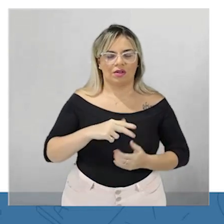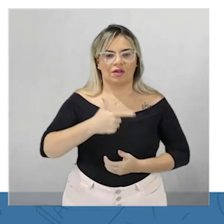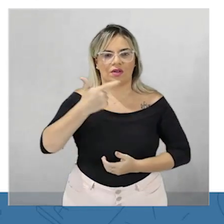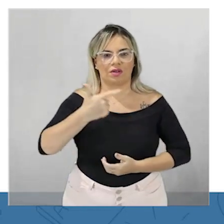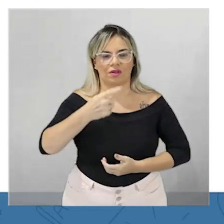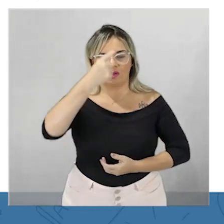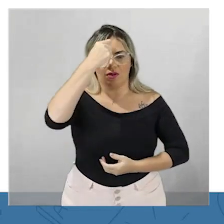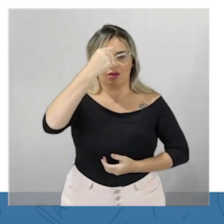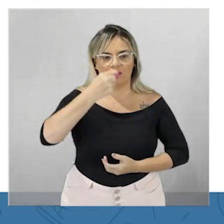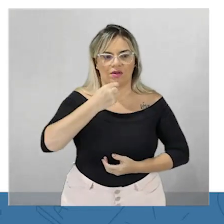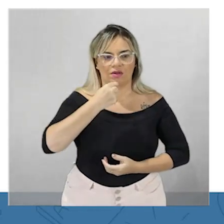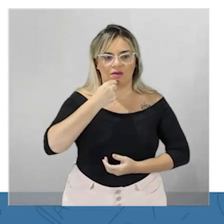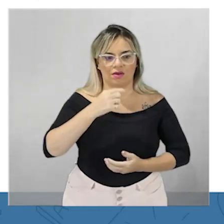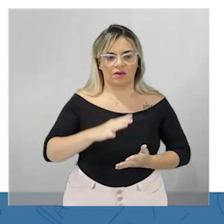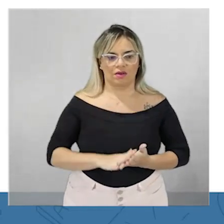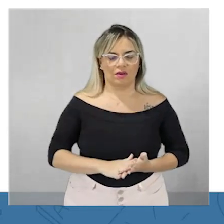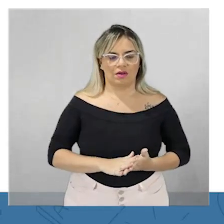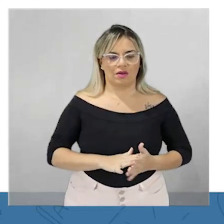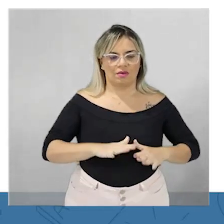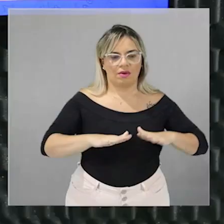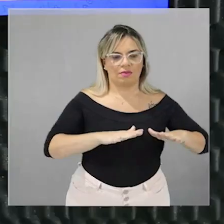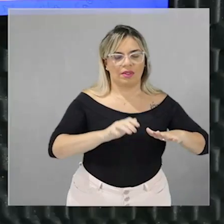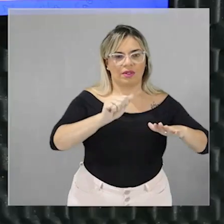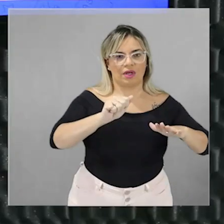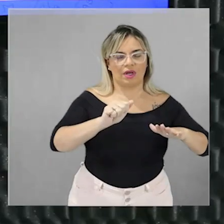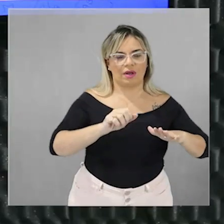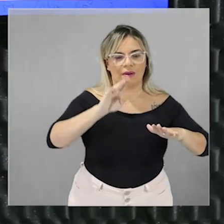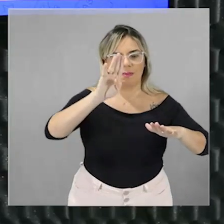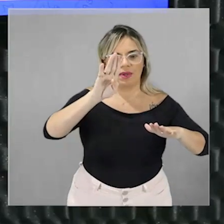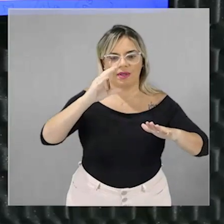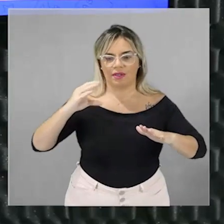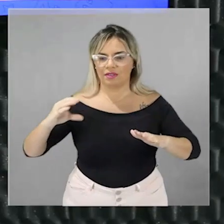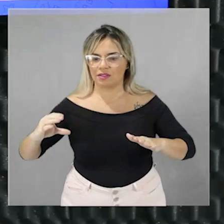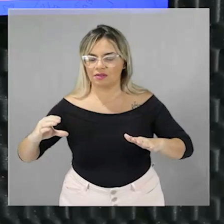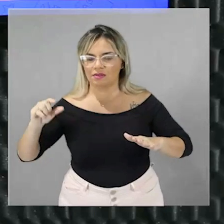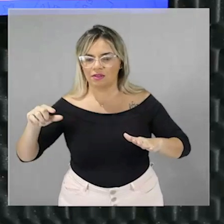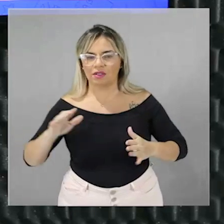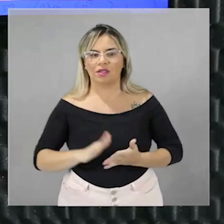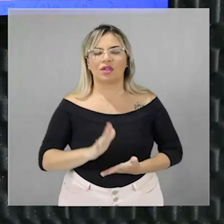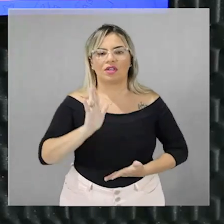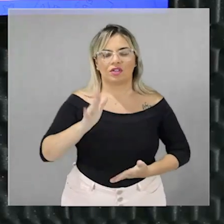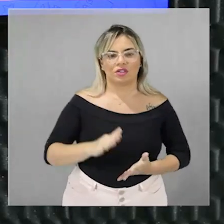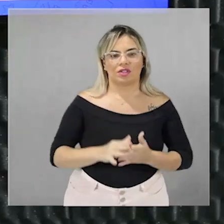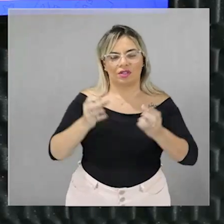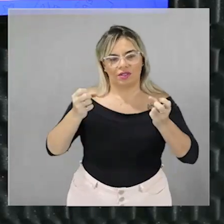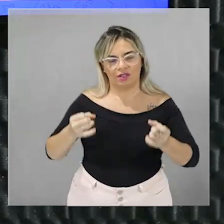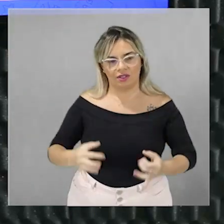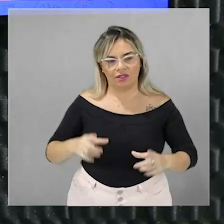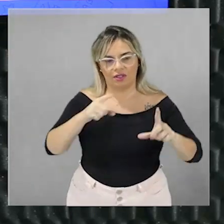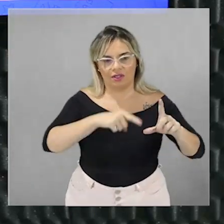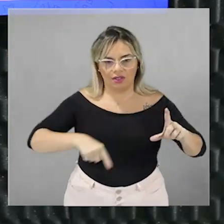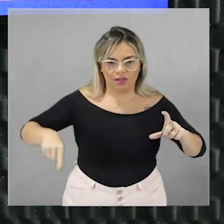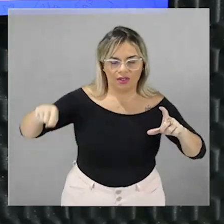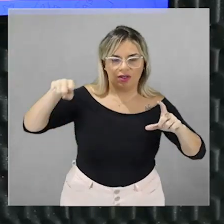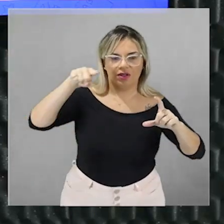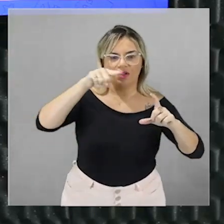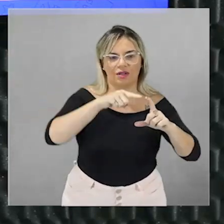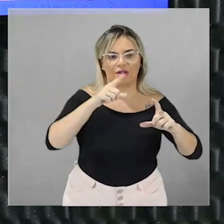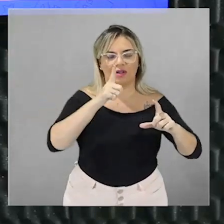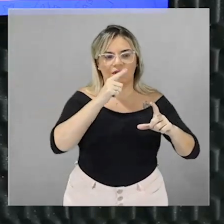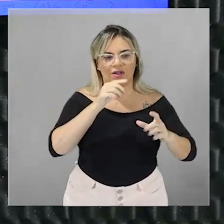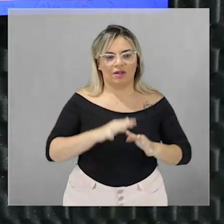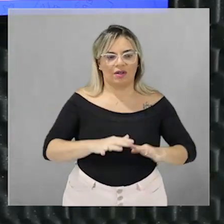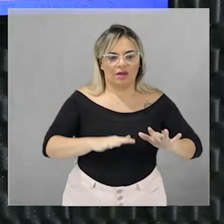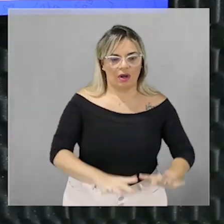ó. Movimento A, movimento B, movimento C. Eu acabei de te falar há pouco sobre isso, né, do ciclo da água. Nós temos o processo